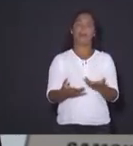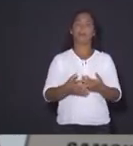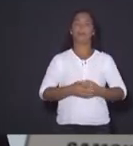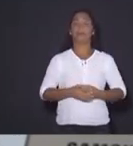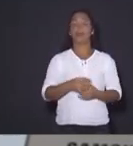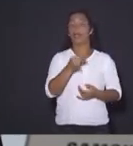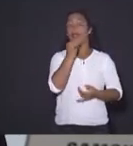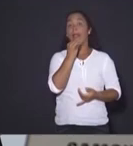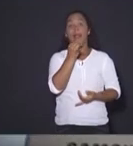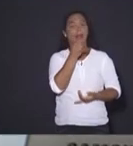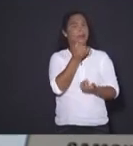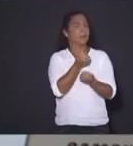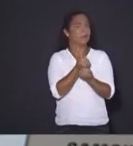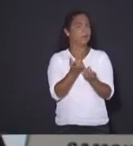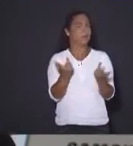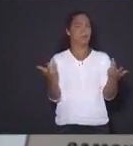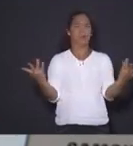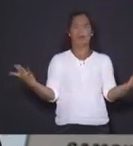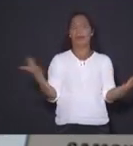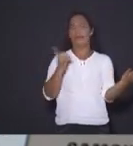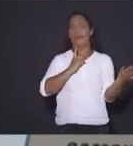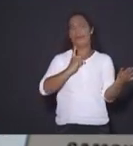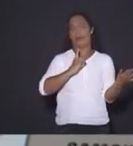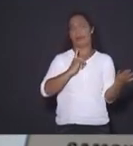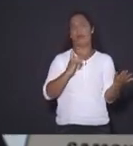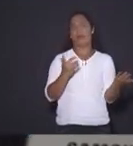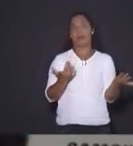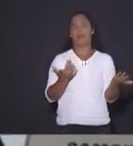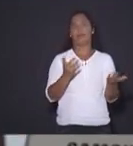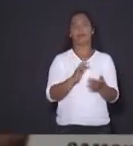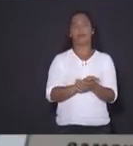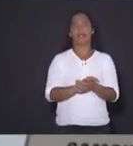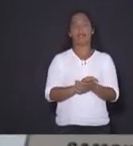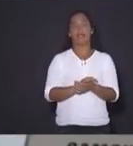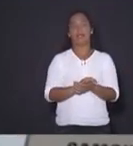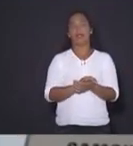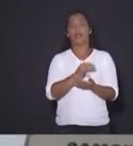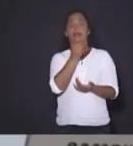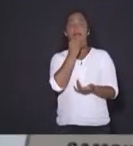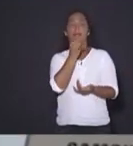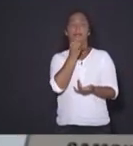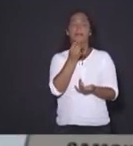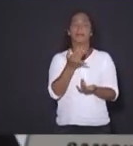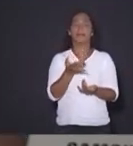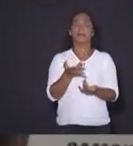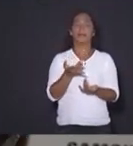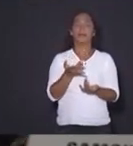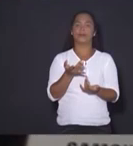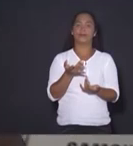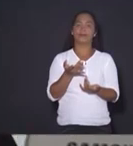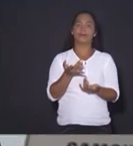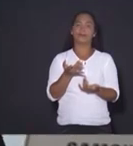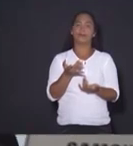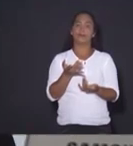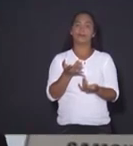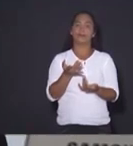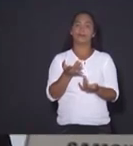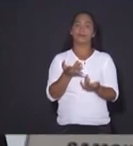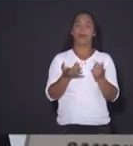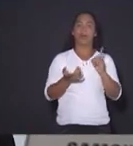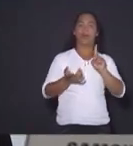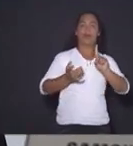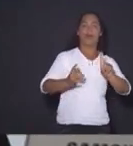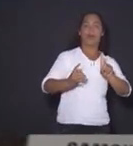tem exemplos disso né em diversas calouradas por exemplo como é né é é atacar o ranking